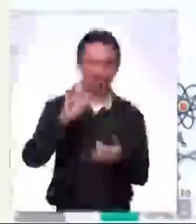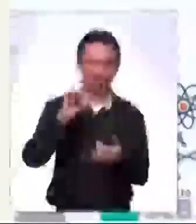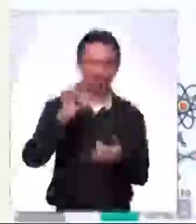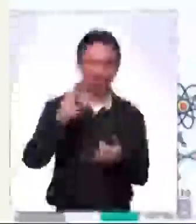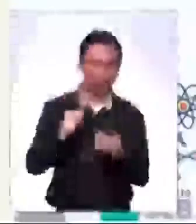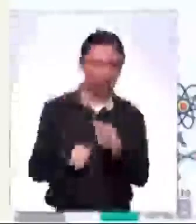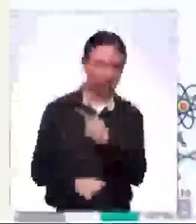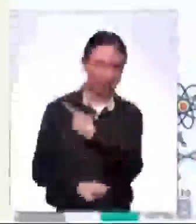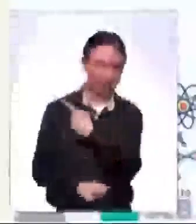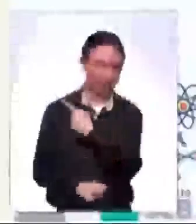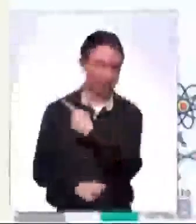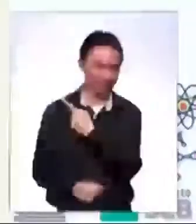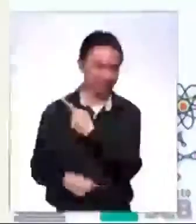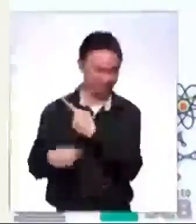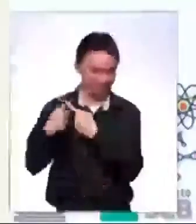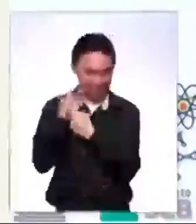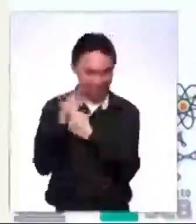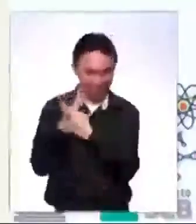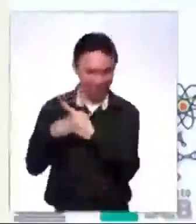Vendo que sempre tem uma pontinha na frente, ó.